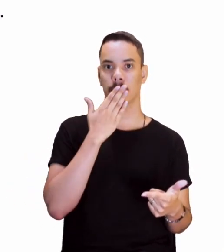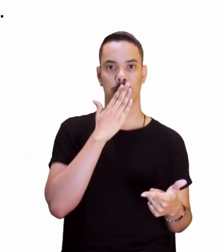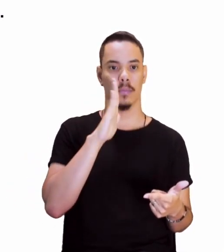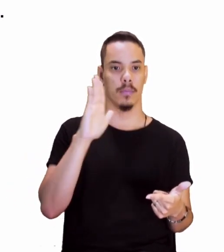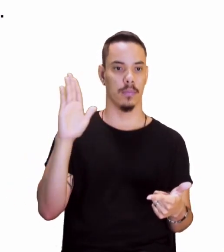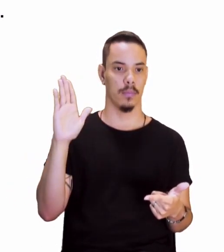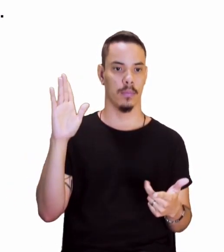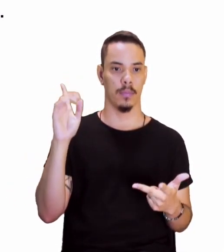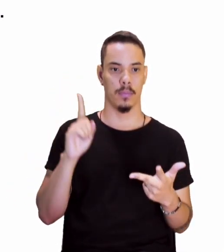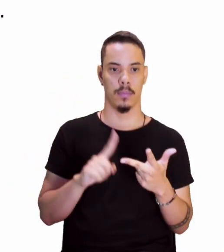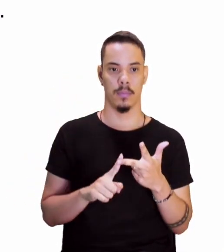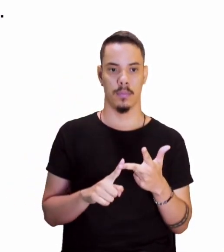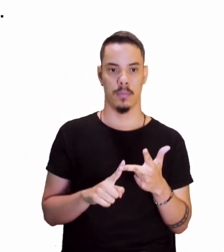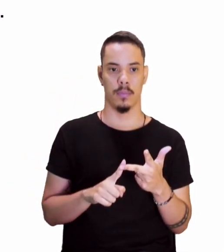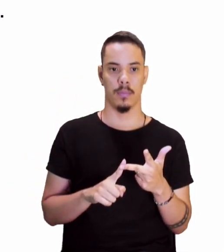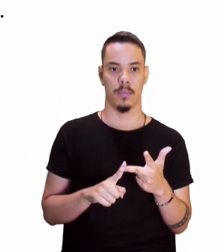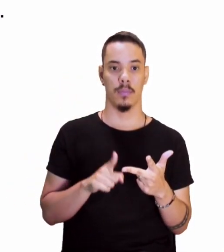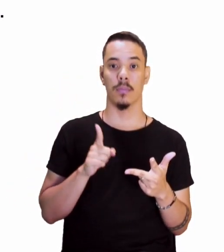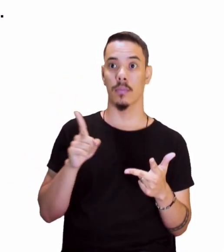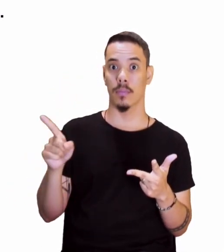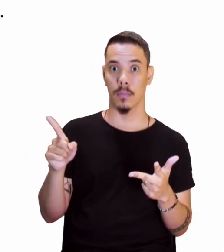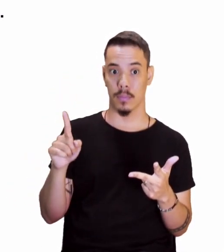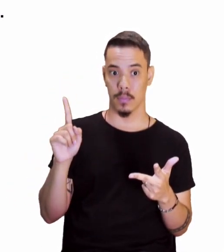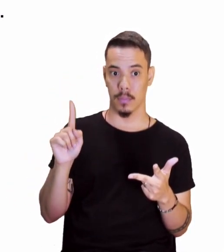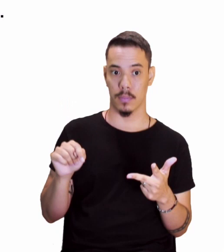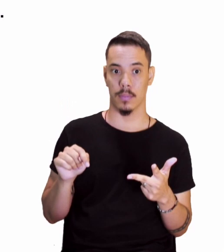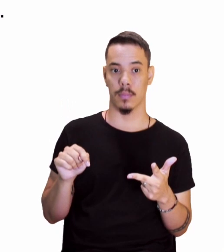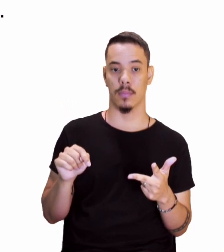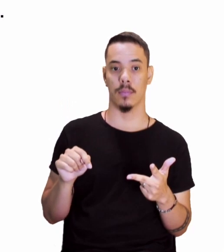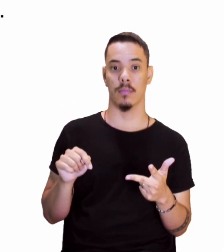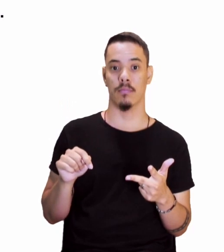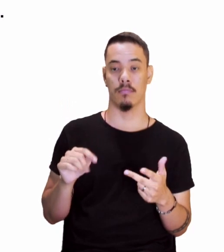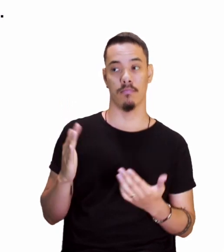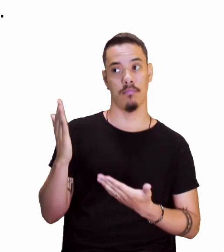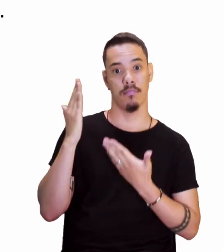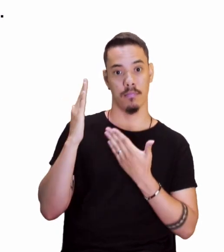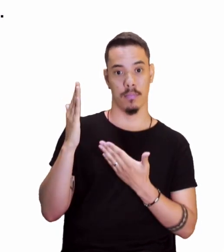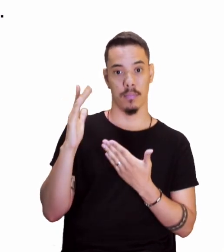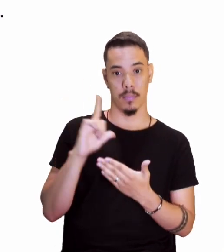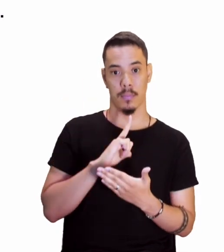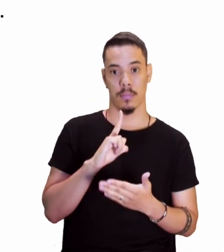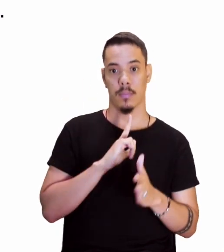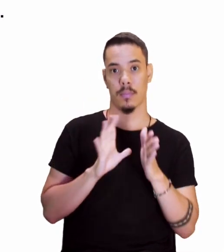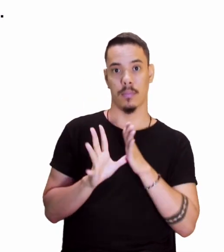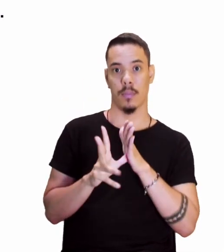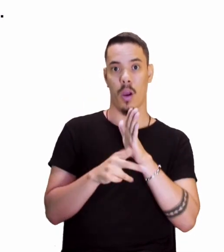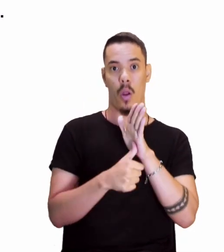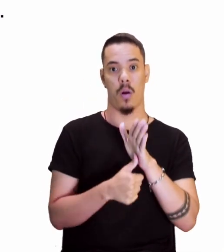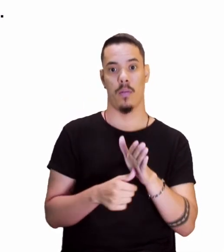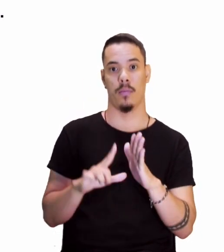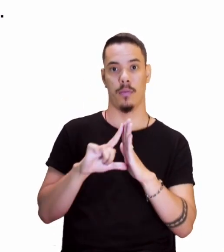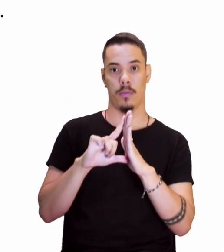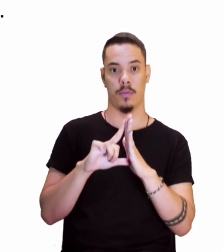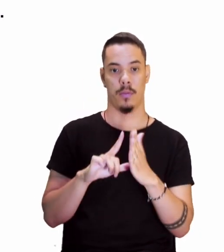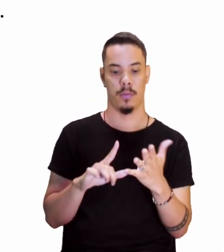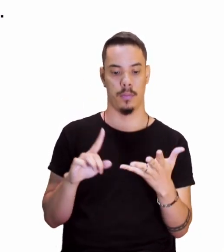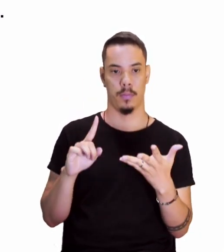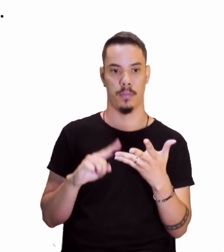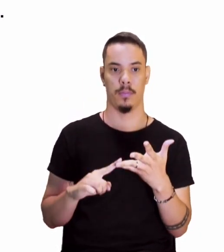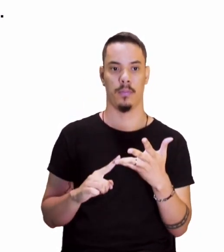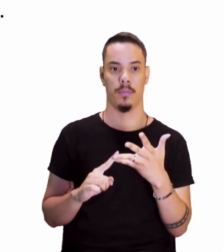tantas promessas. C. Ela era suspeita de ter assaltado a